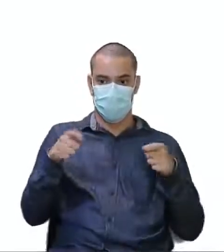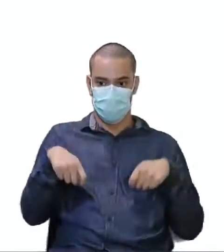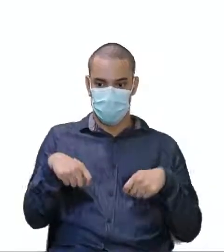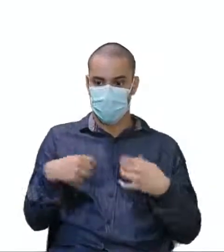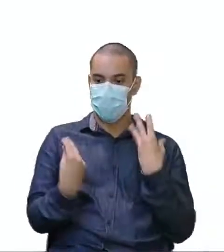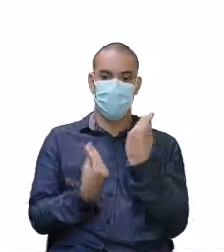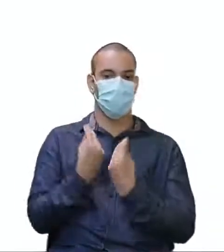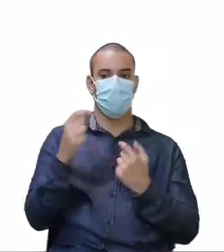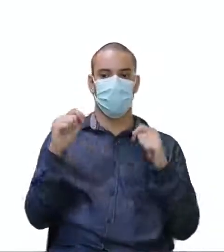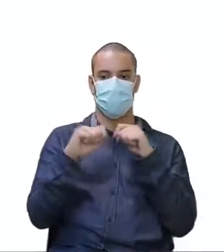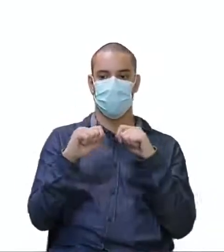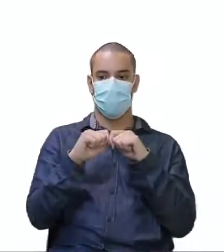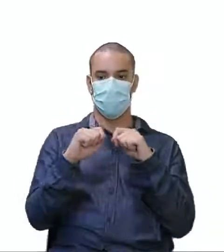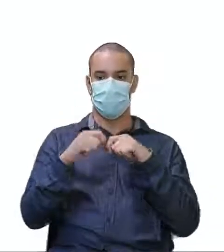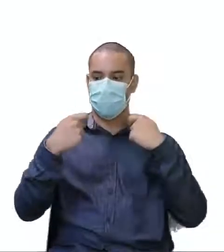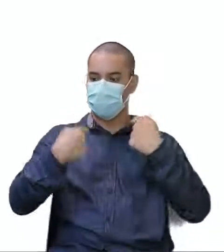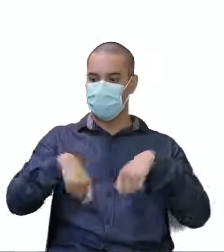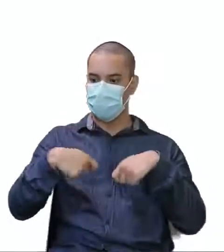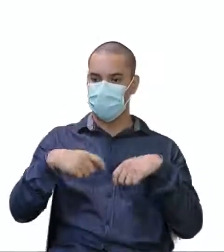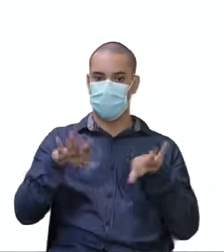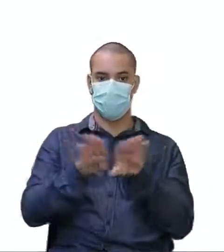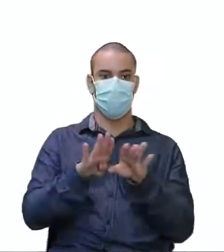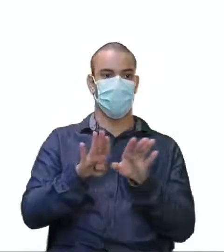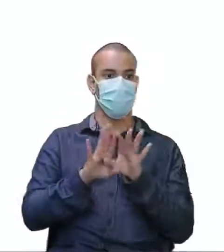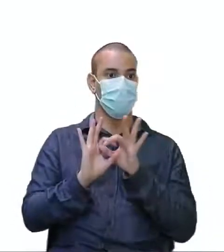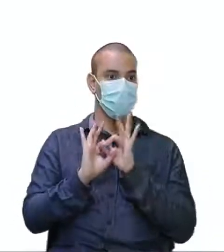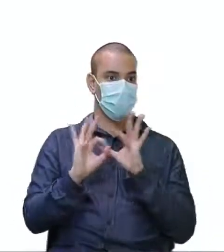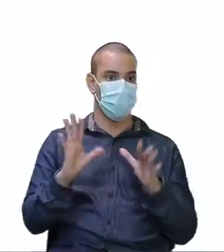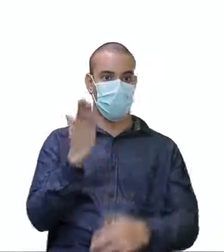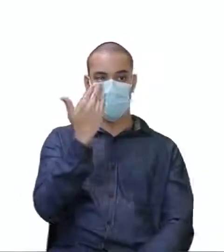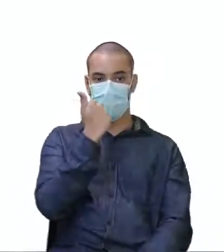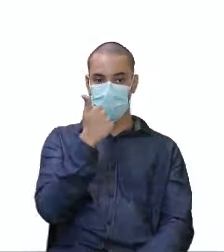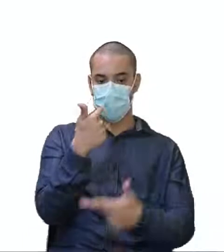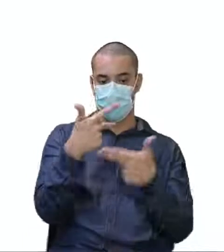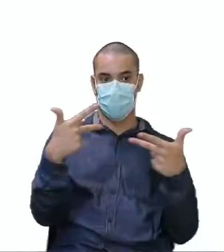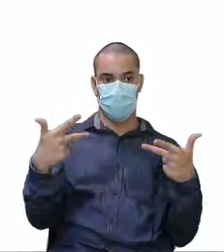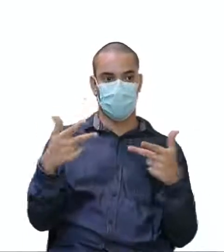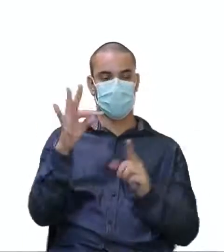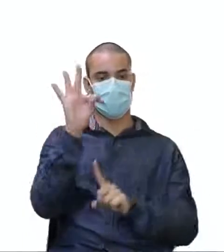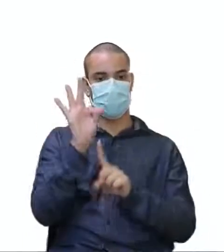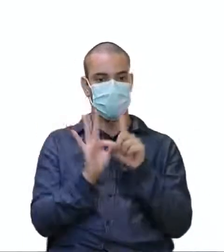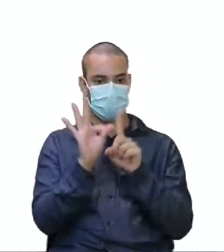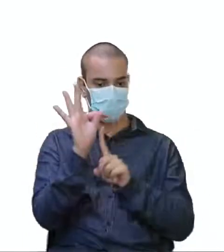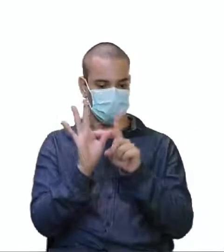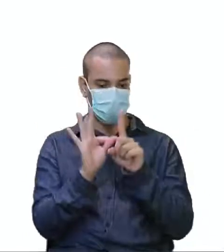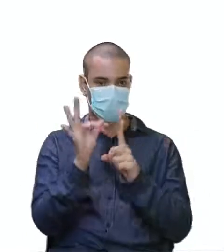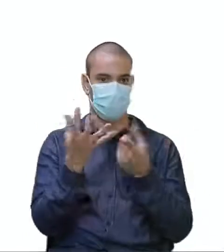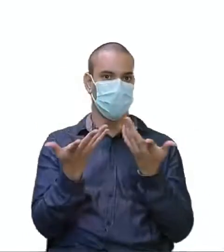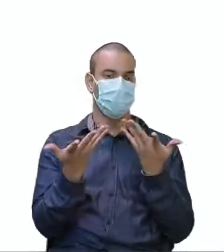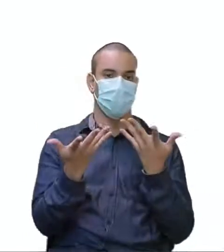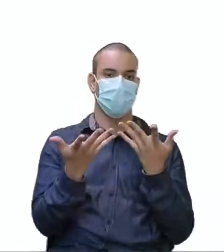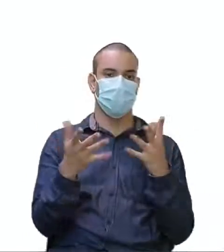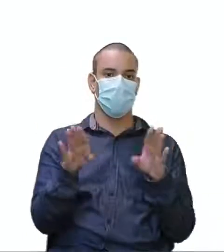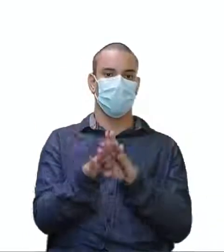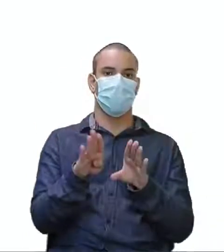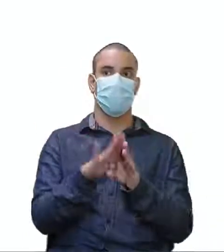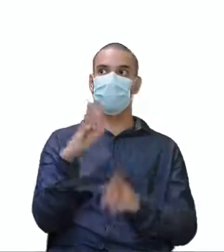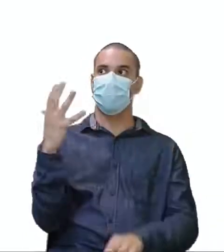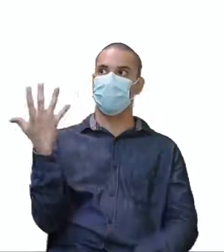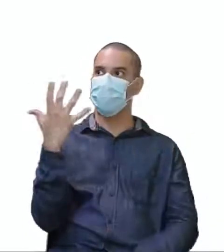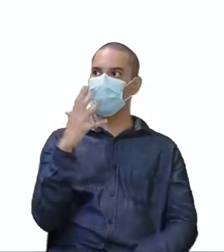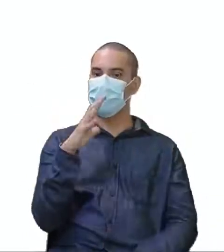dele necessidade e disposição de alimentação, temperatura, o